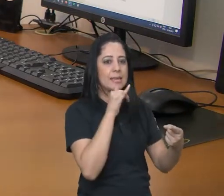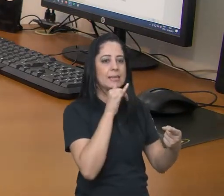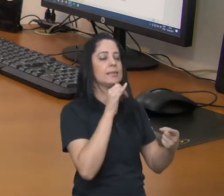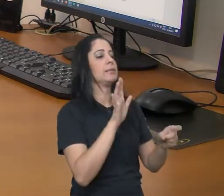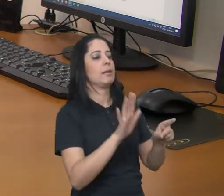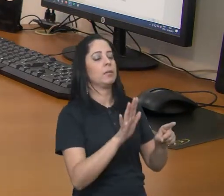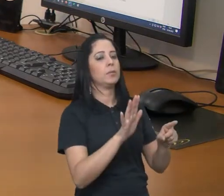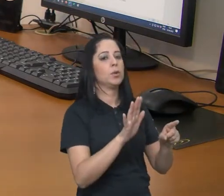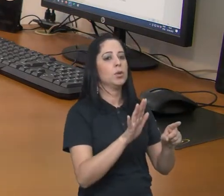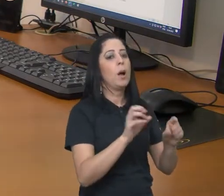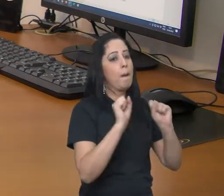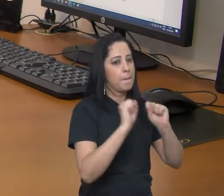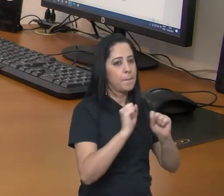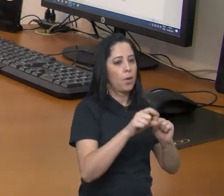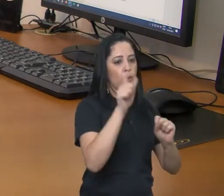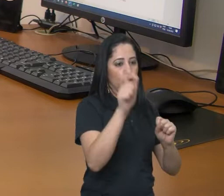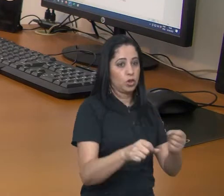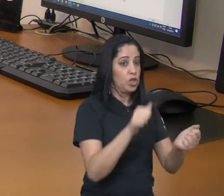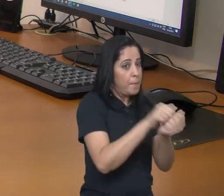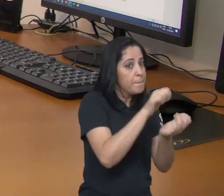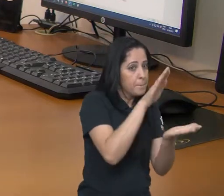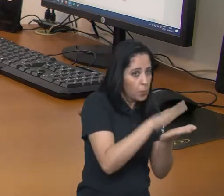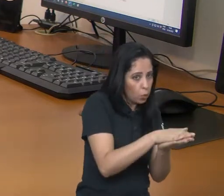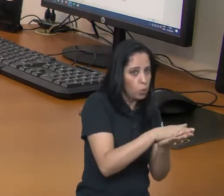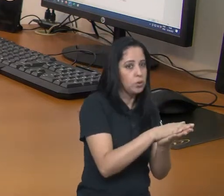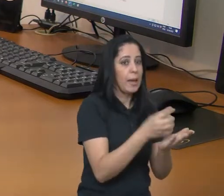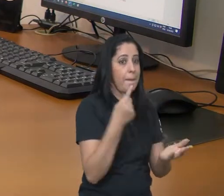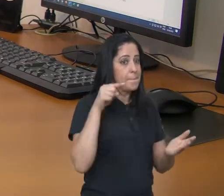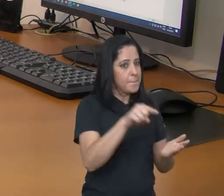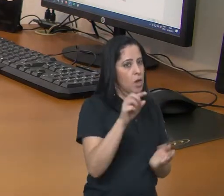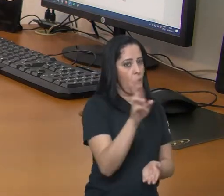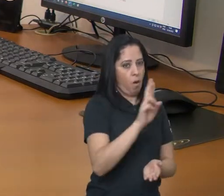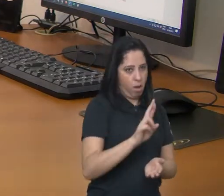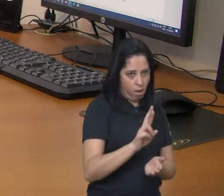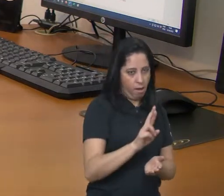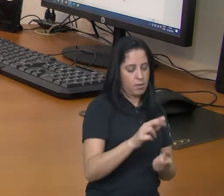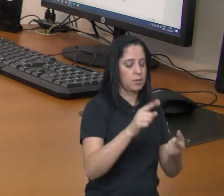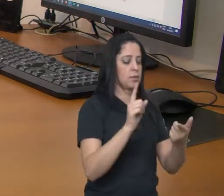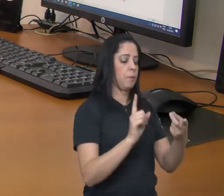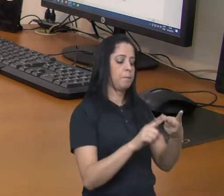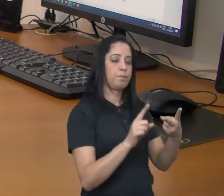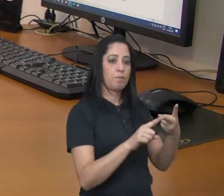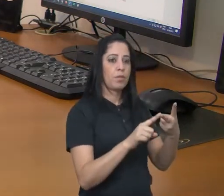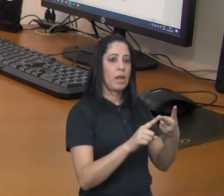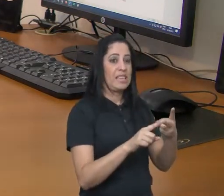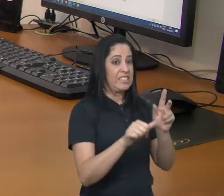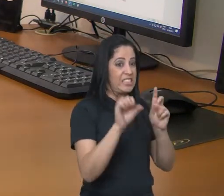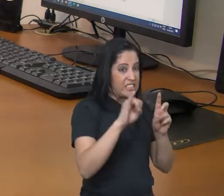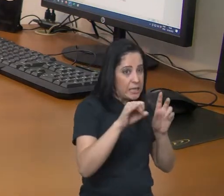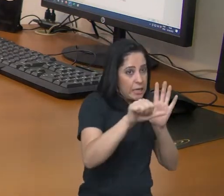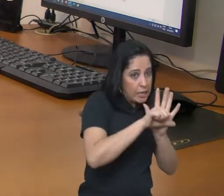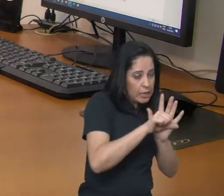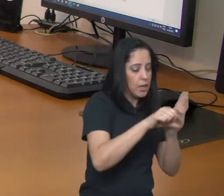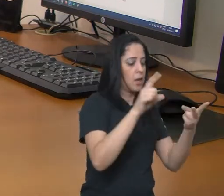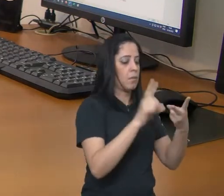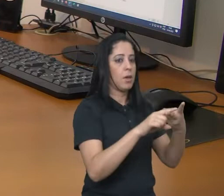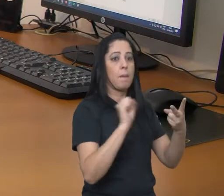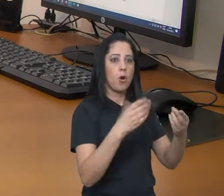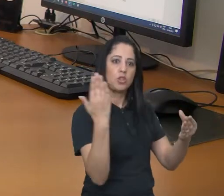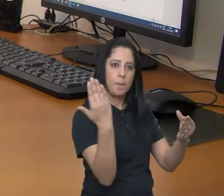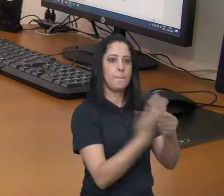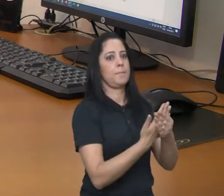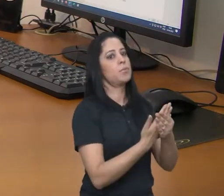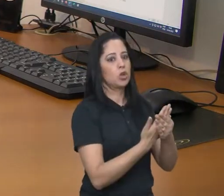seja, na esfera administrativa, ela pode incidir numa multa de R$1.000 por hectare. Na esfera criminal,